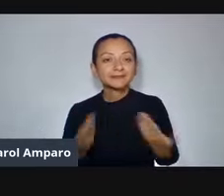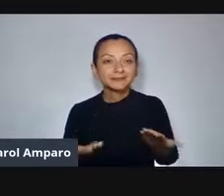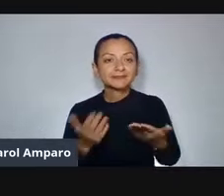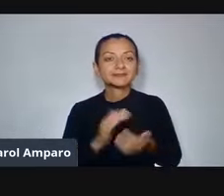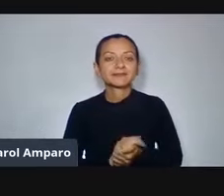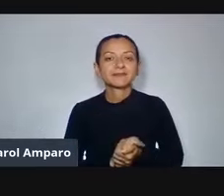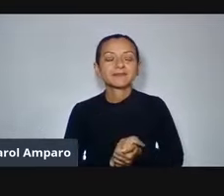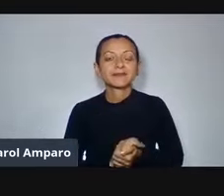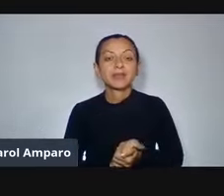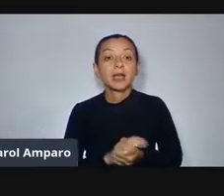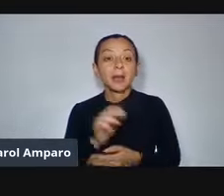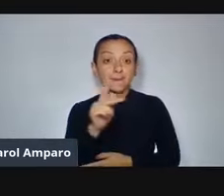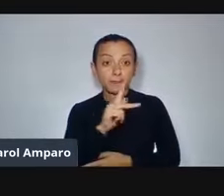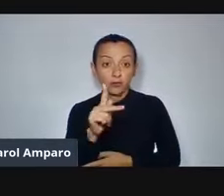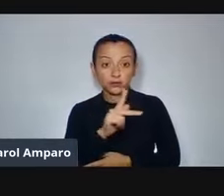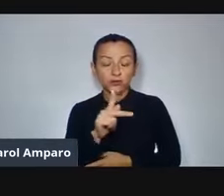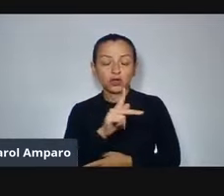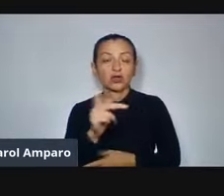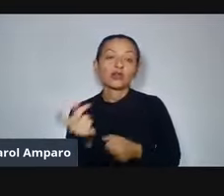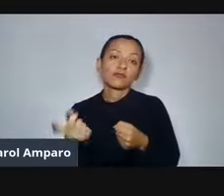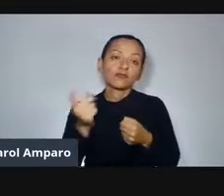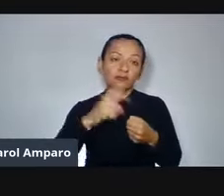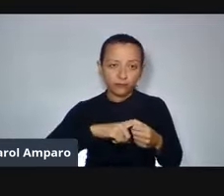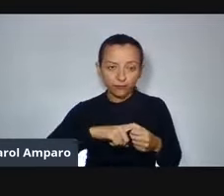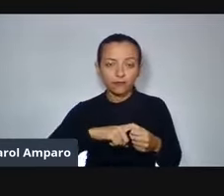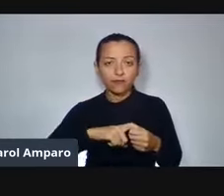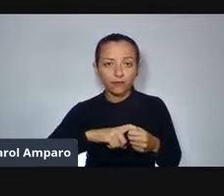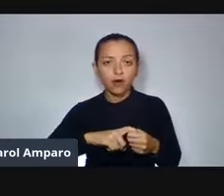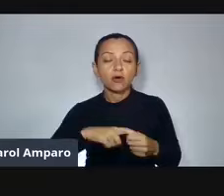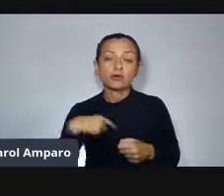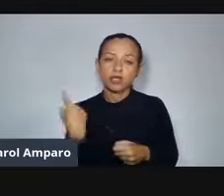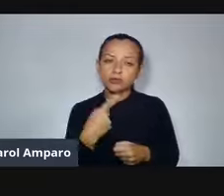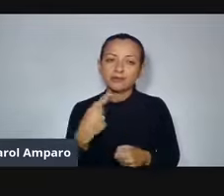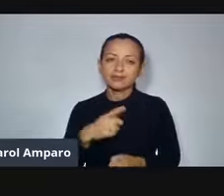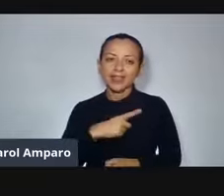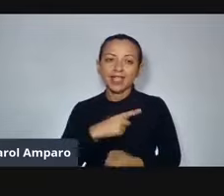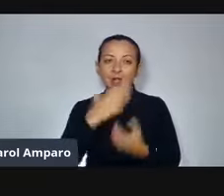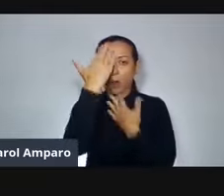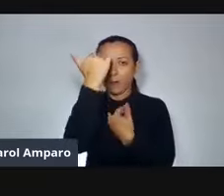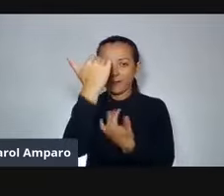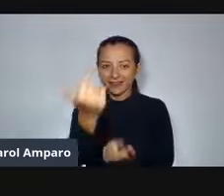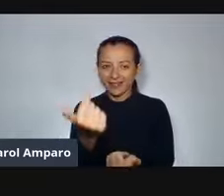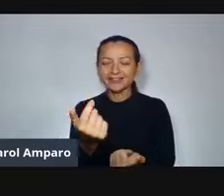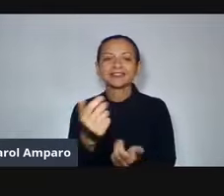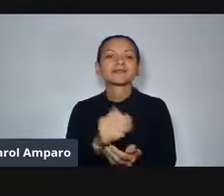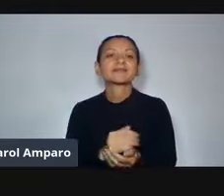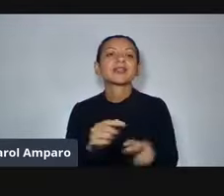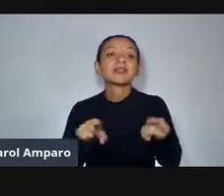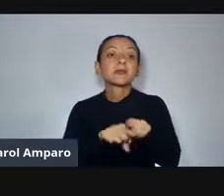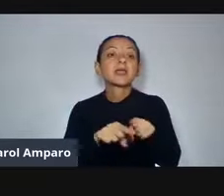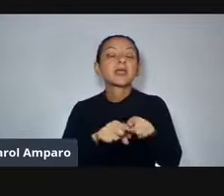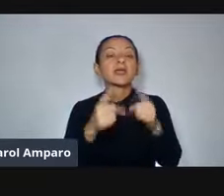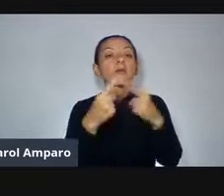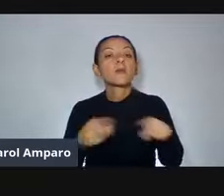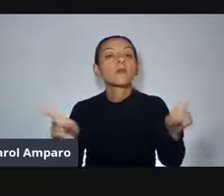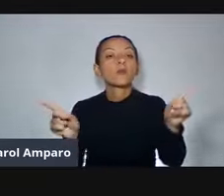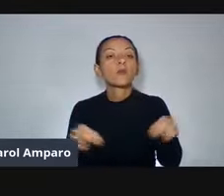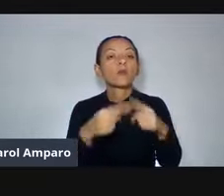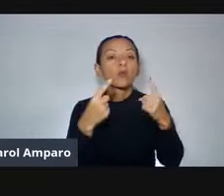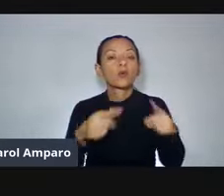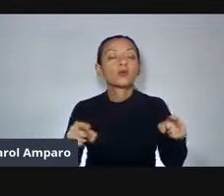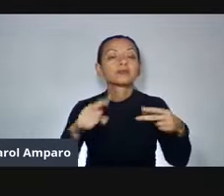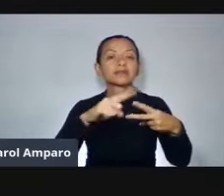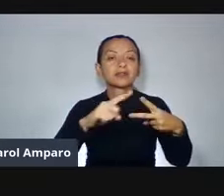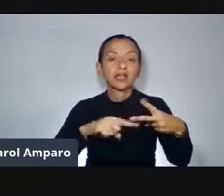após o mestre Gladson voltar, a gente vai fazer uma singela homenagem a ele. E vamos ter a música aí com o Gilmar